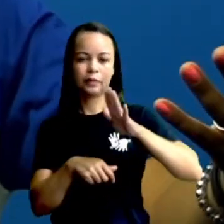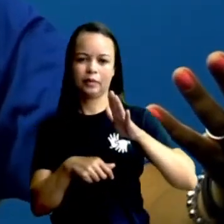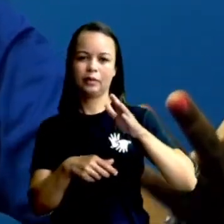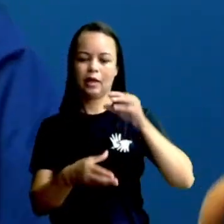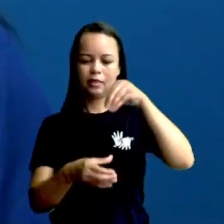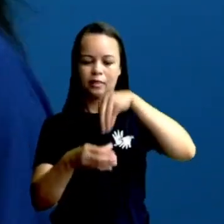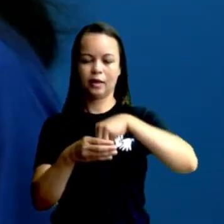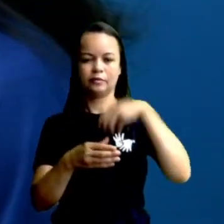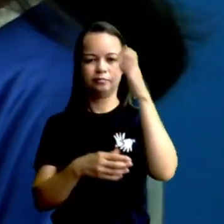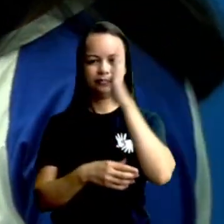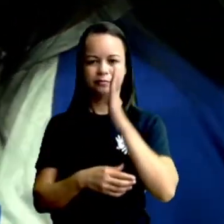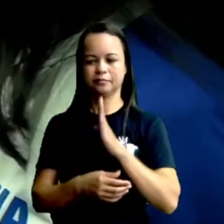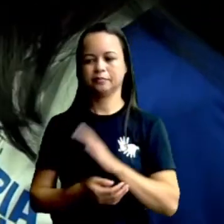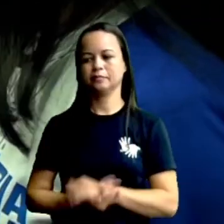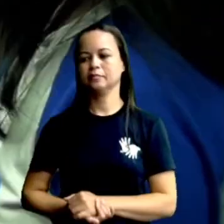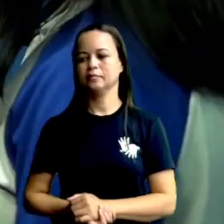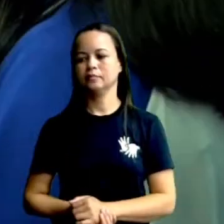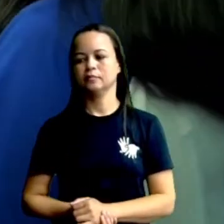dentro do Brasil.